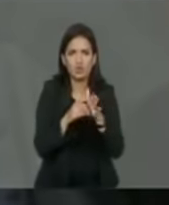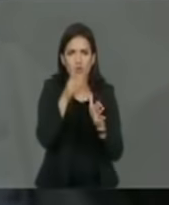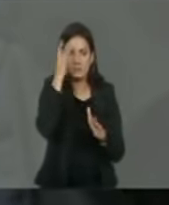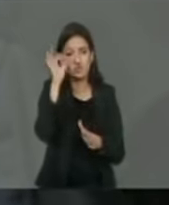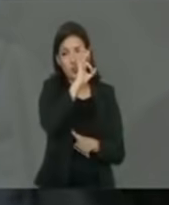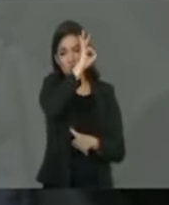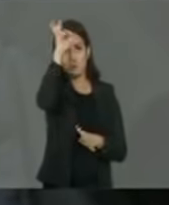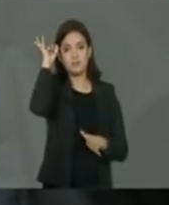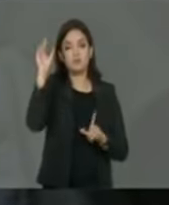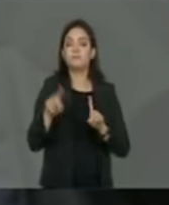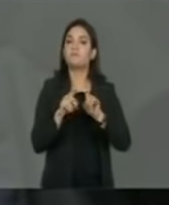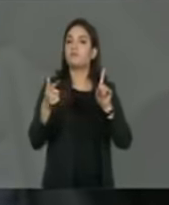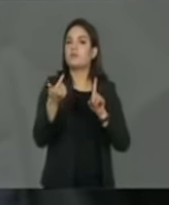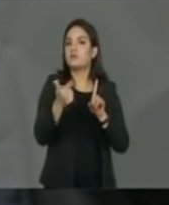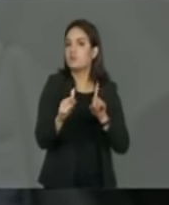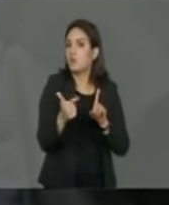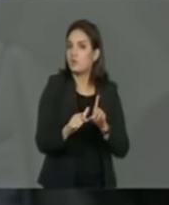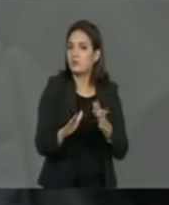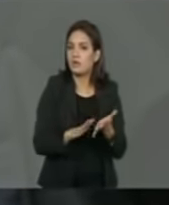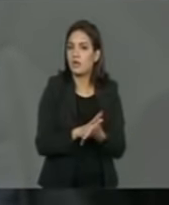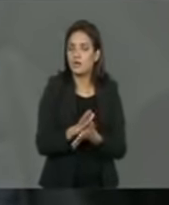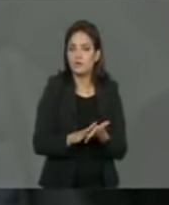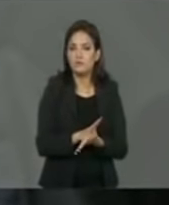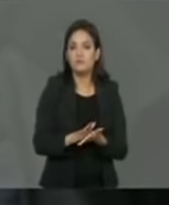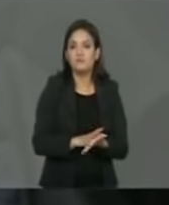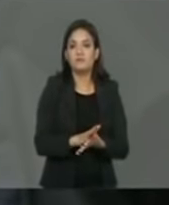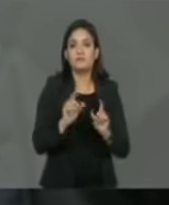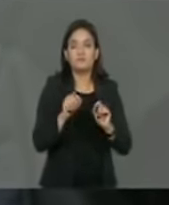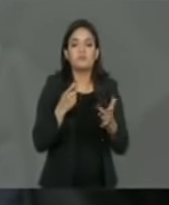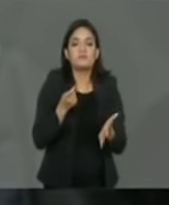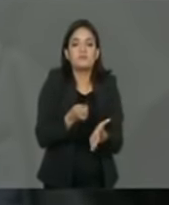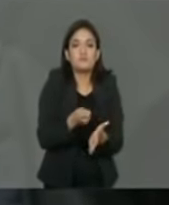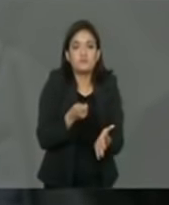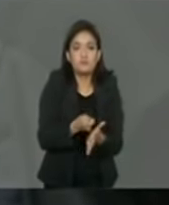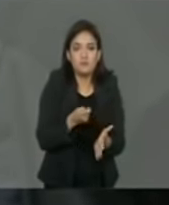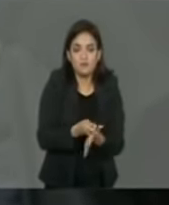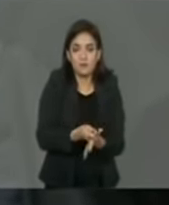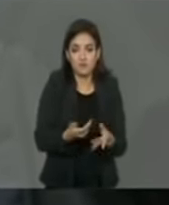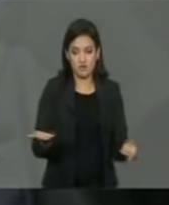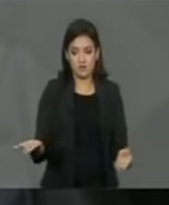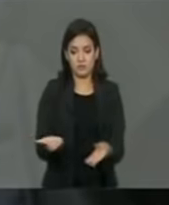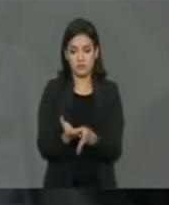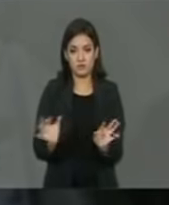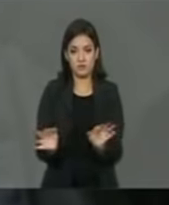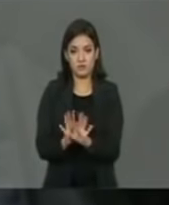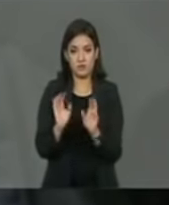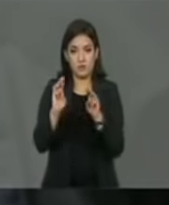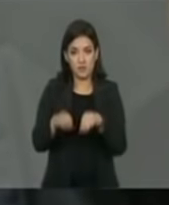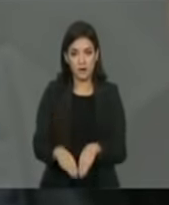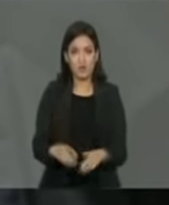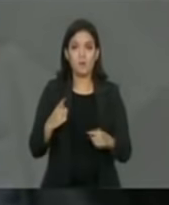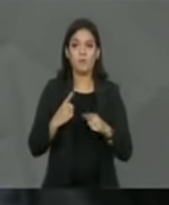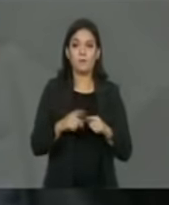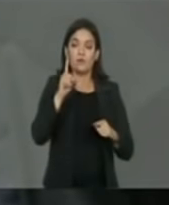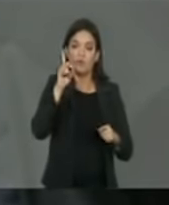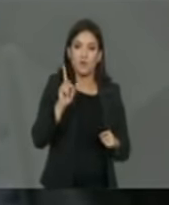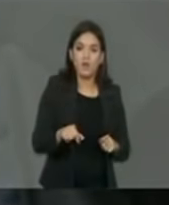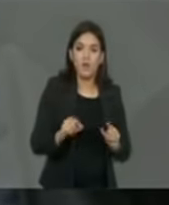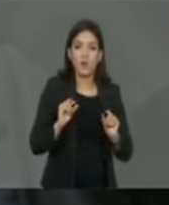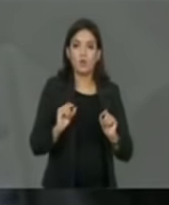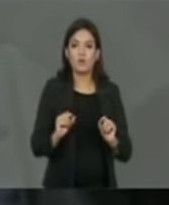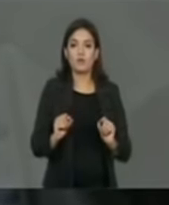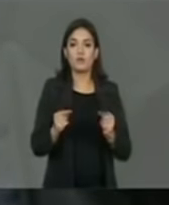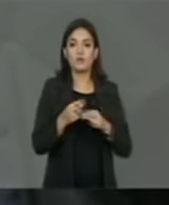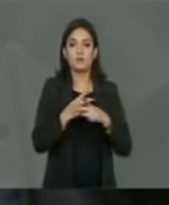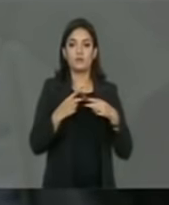estabelece enquanto a ela a exigência do trânsito em julgado o que torna aplicável configurada situação de